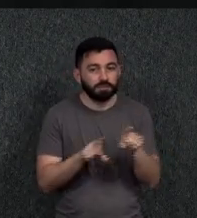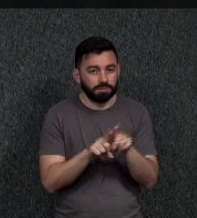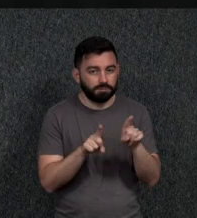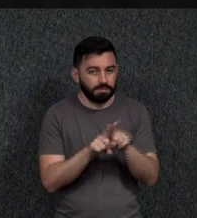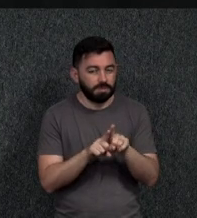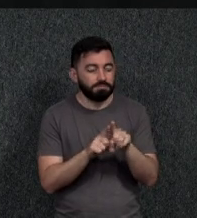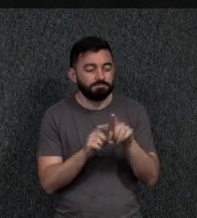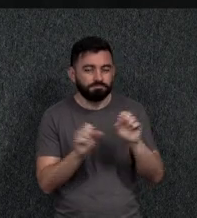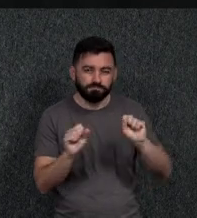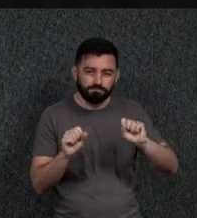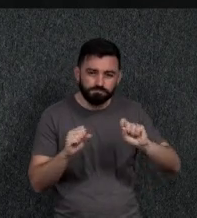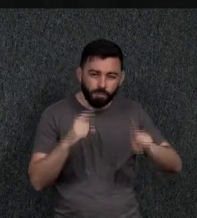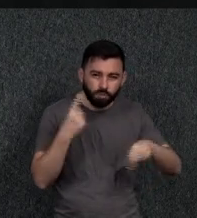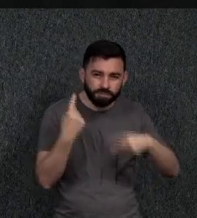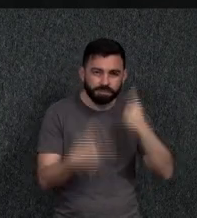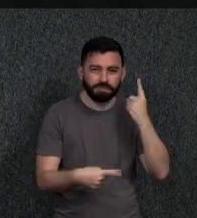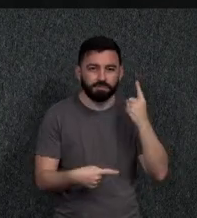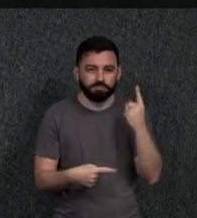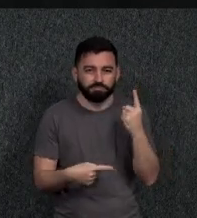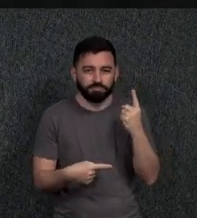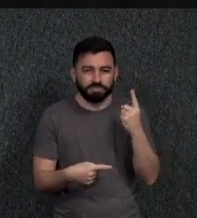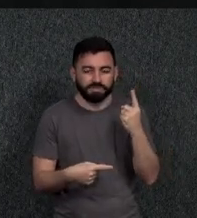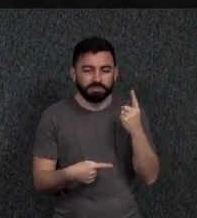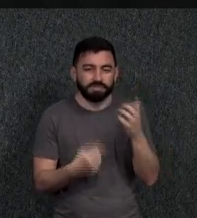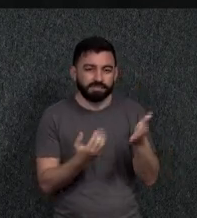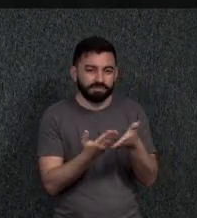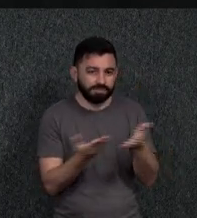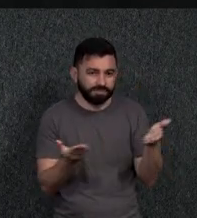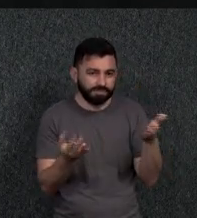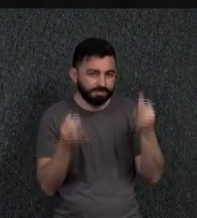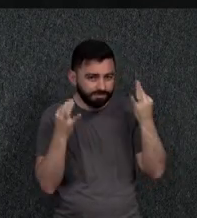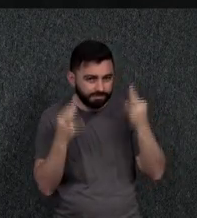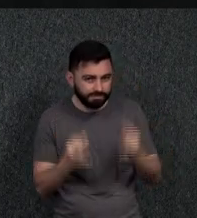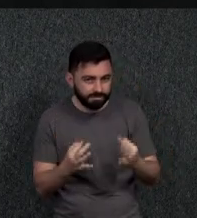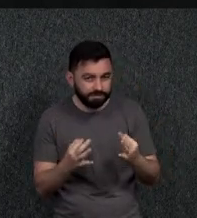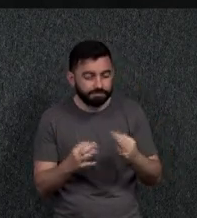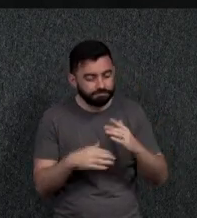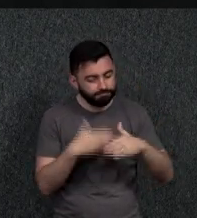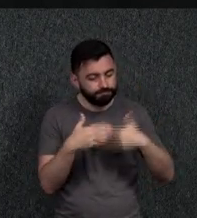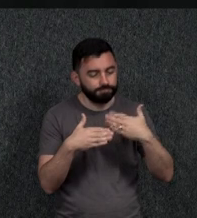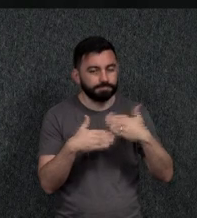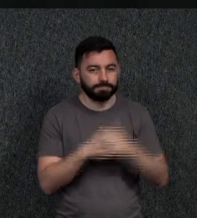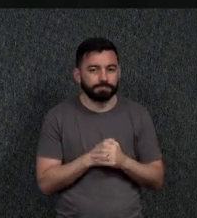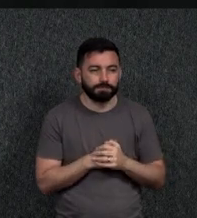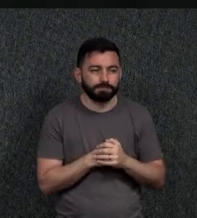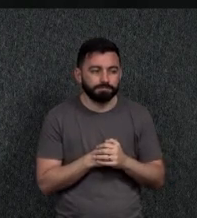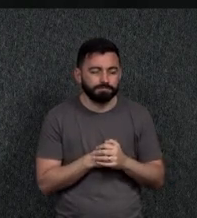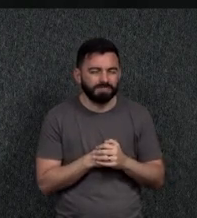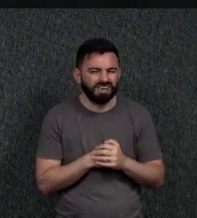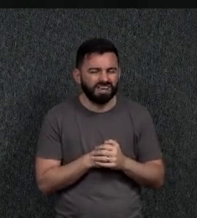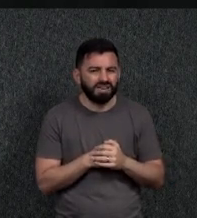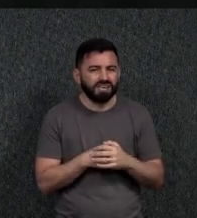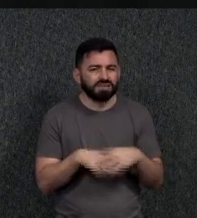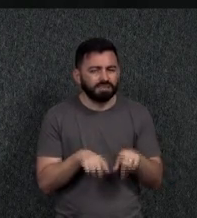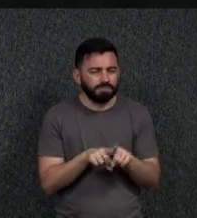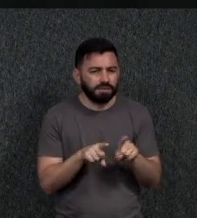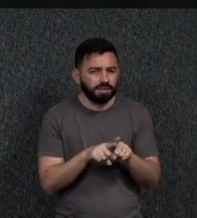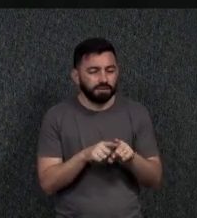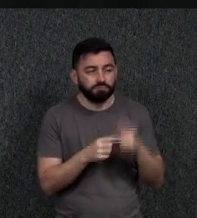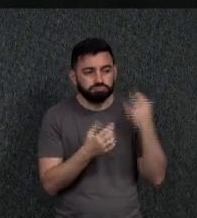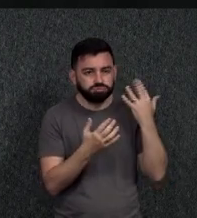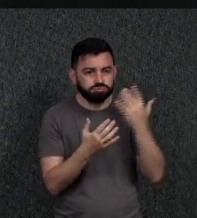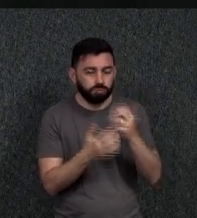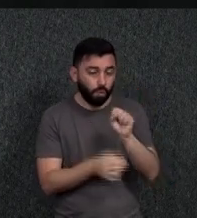Obras como a duplicação da BR-101, a execução da Via Rápida, a construção da barragem do Rio São